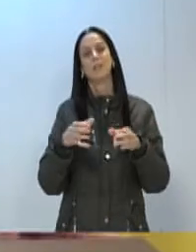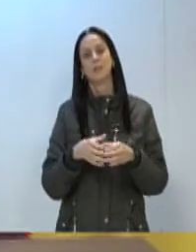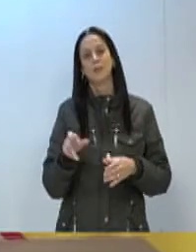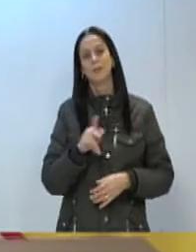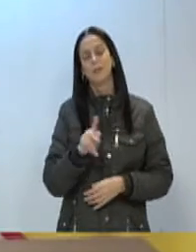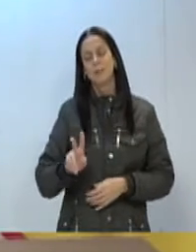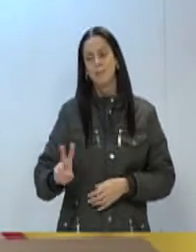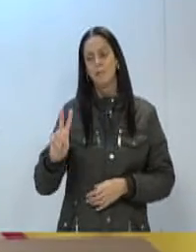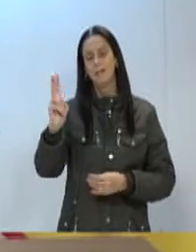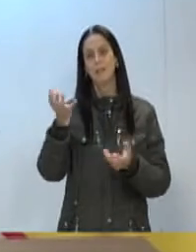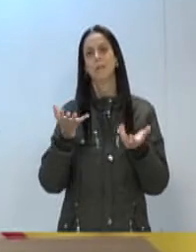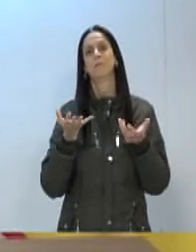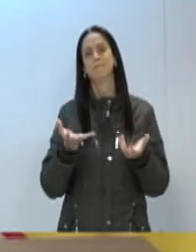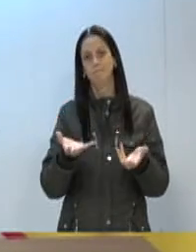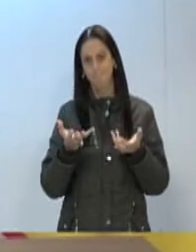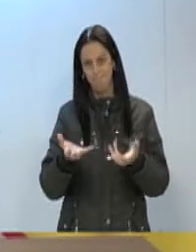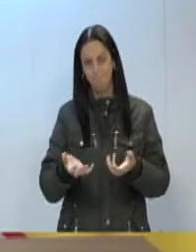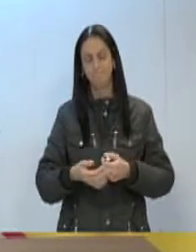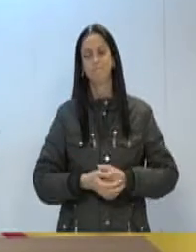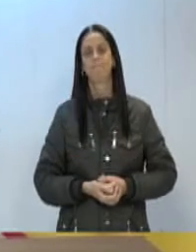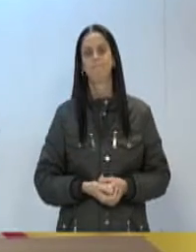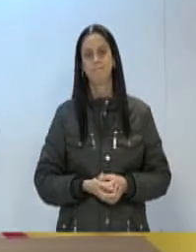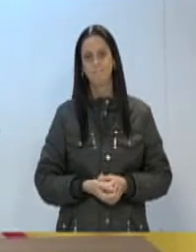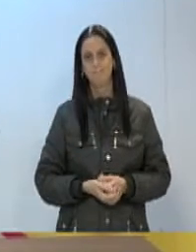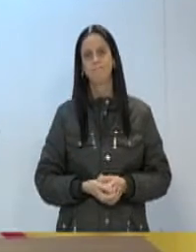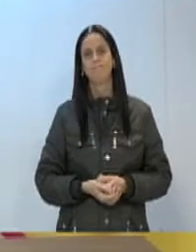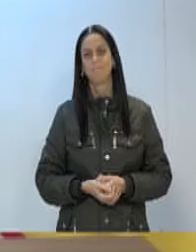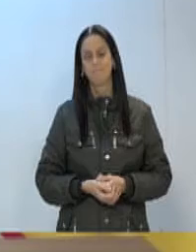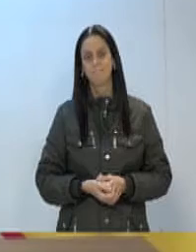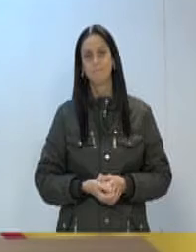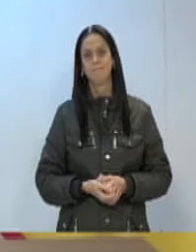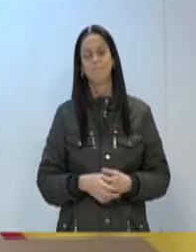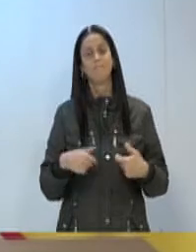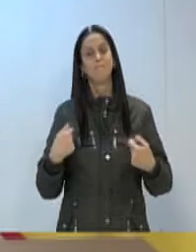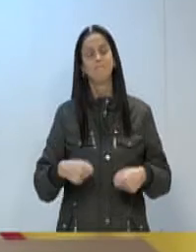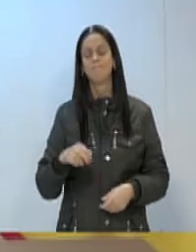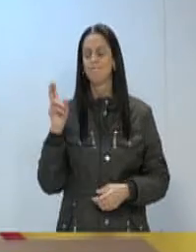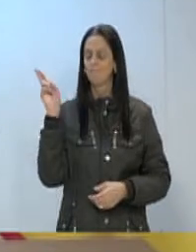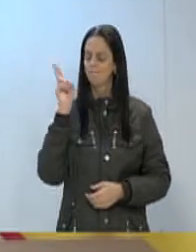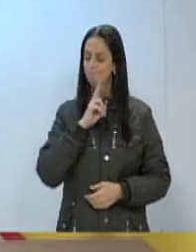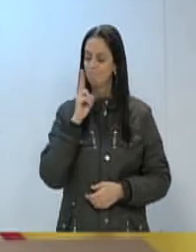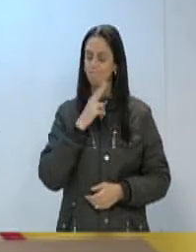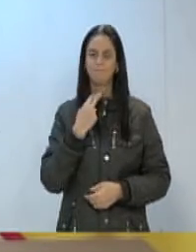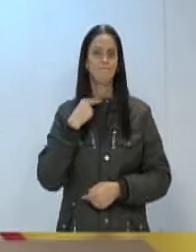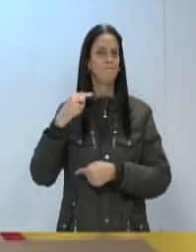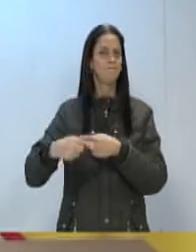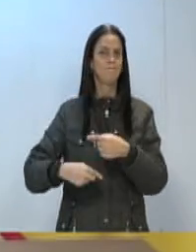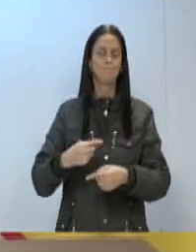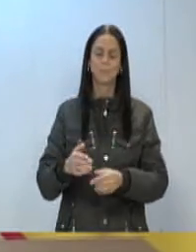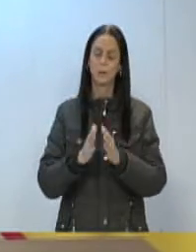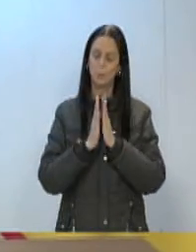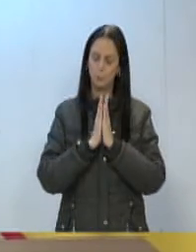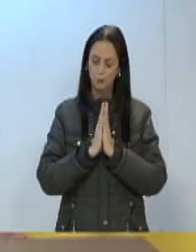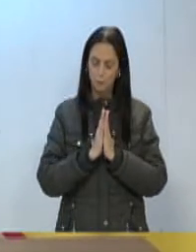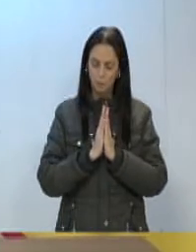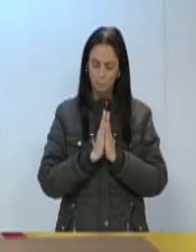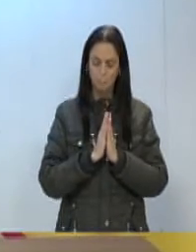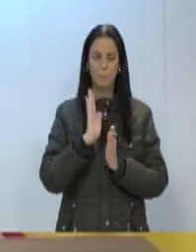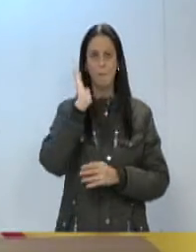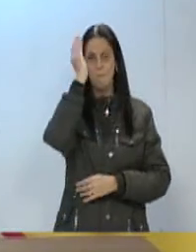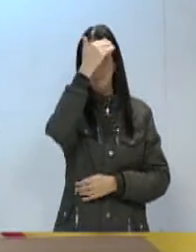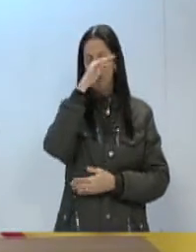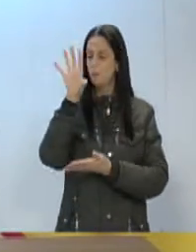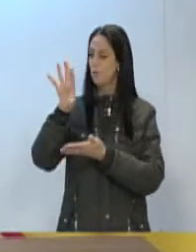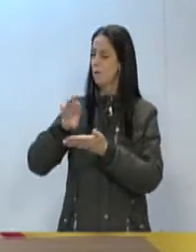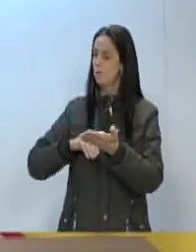Vereador Tuca dos profissionais de educação precisa o quanto antes e de novo não repita o repetir não repita o erro